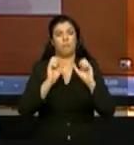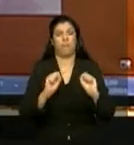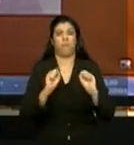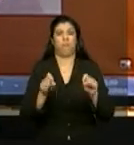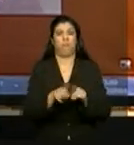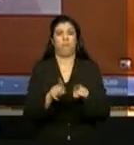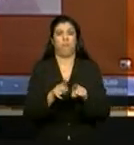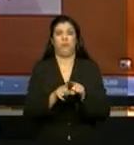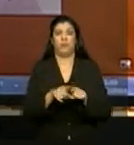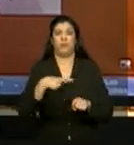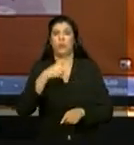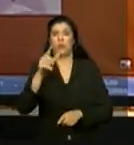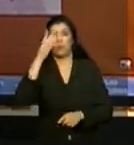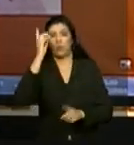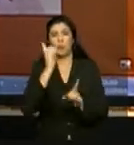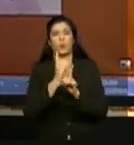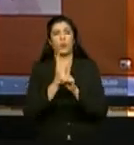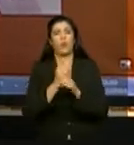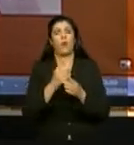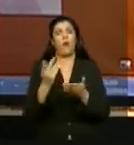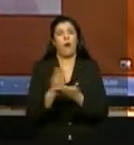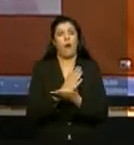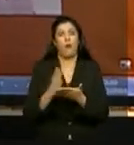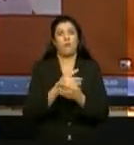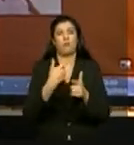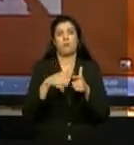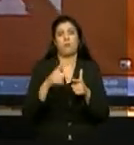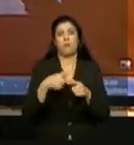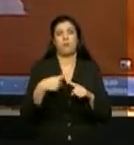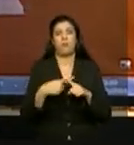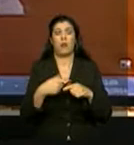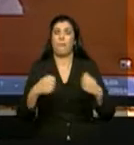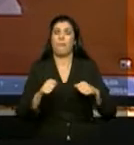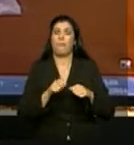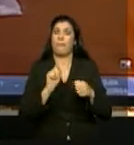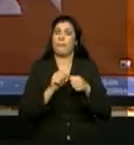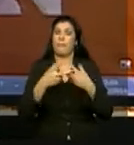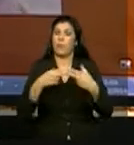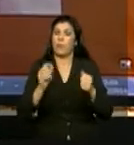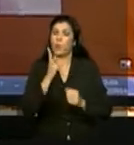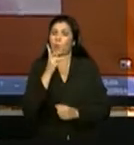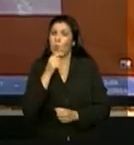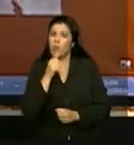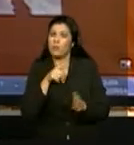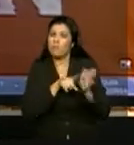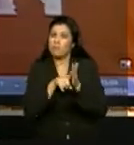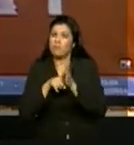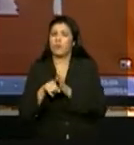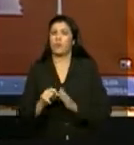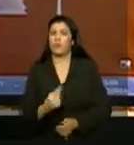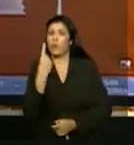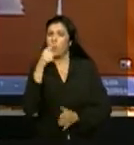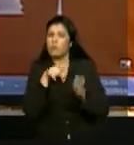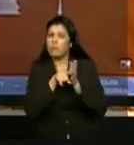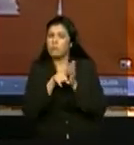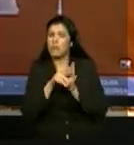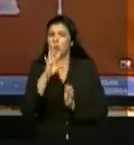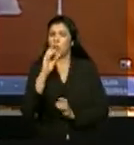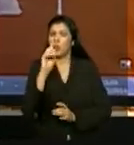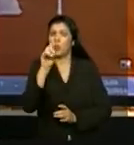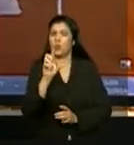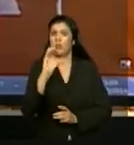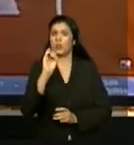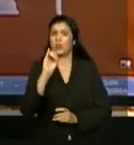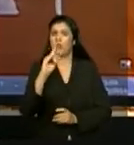provei se unam se encontra em preto o que denega 0 souza que demora mas e unb junto psicológica